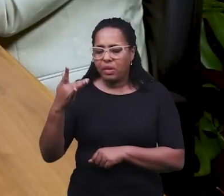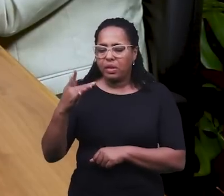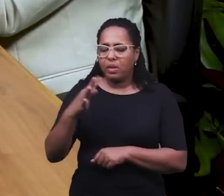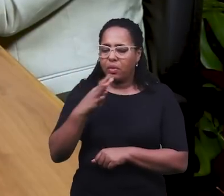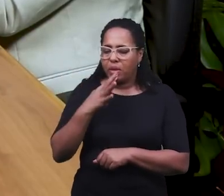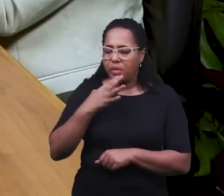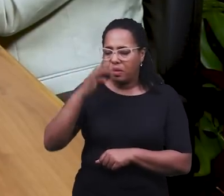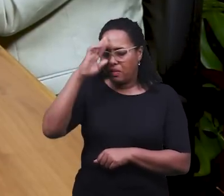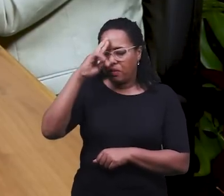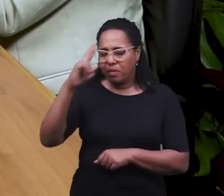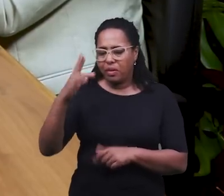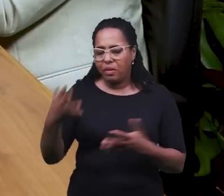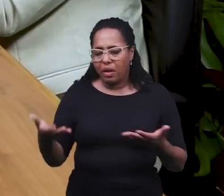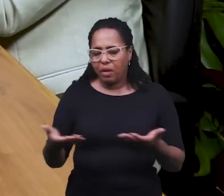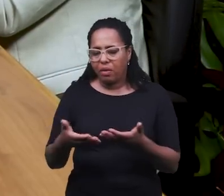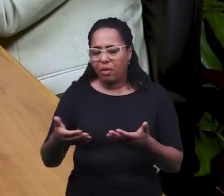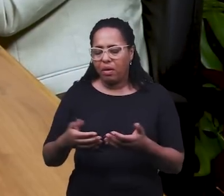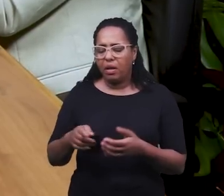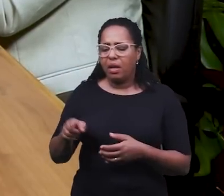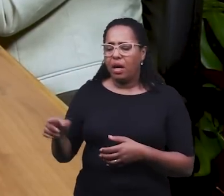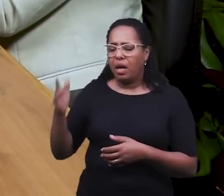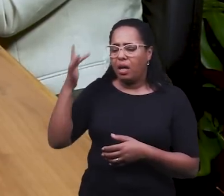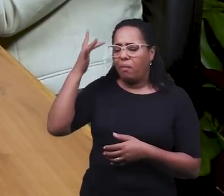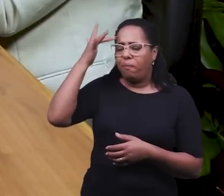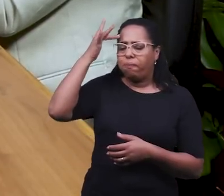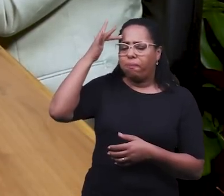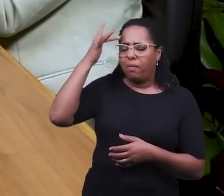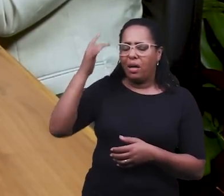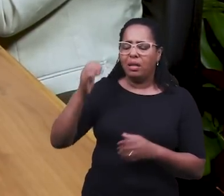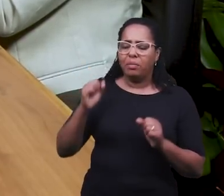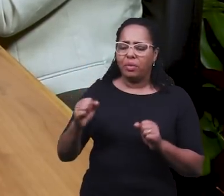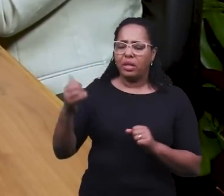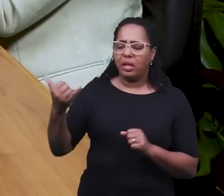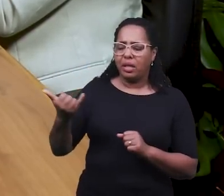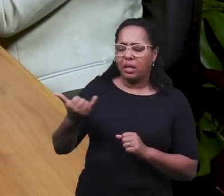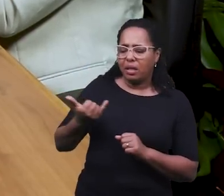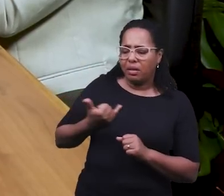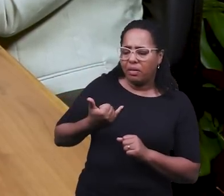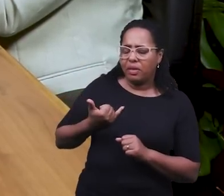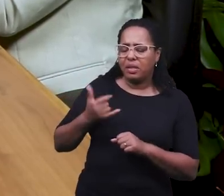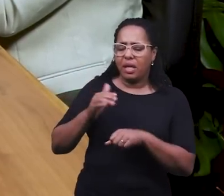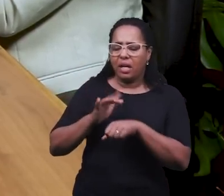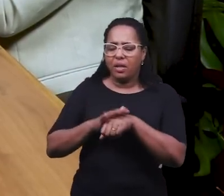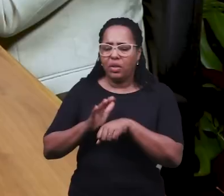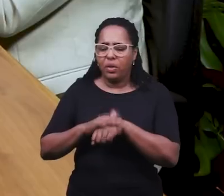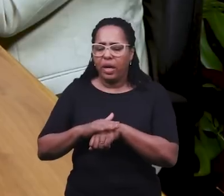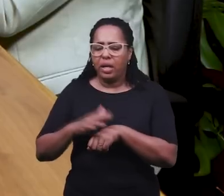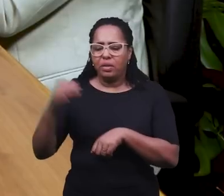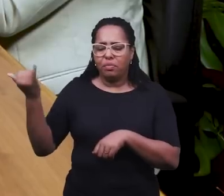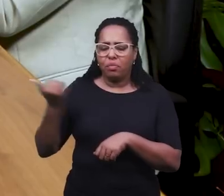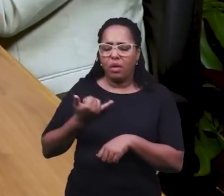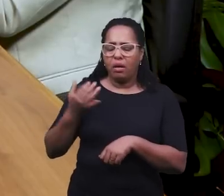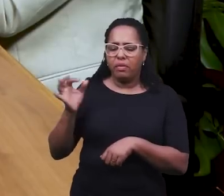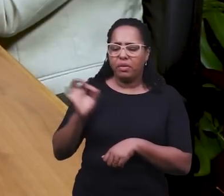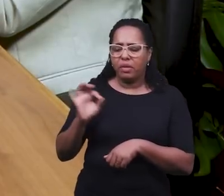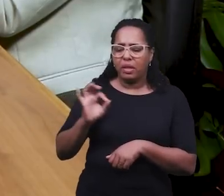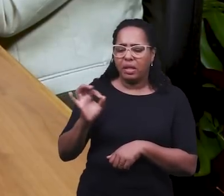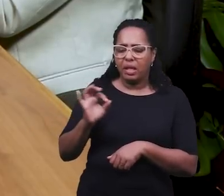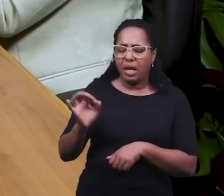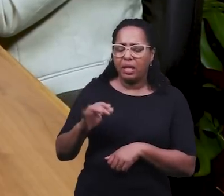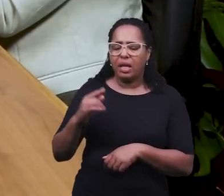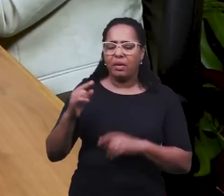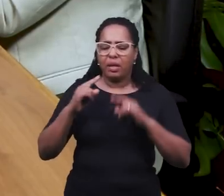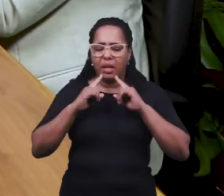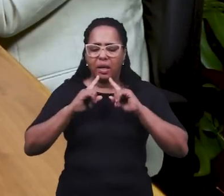são novos na fé e tudo mais. A irmã já tinha uma maturidade, poderia ter avisado que ficou doente, não